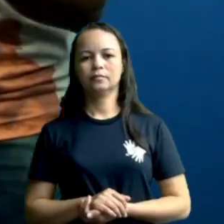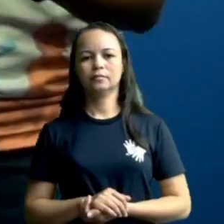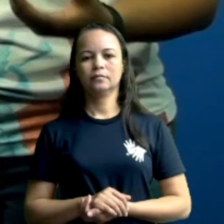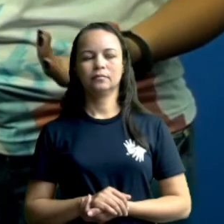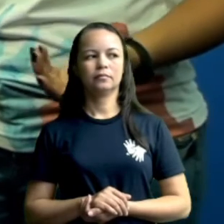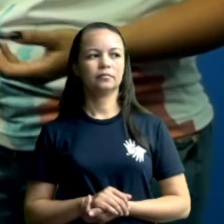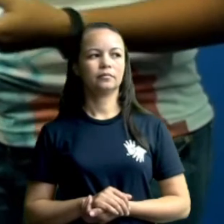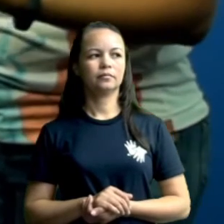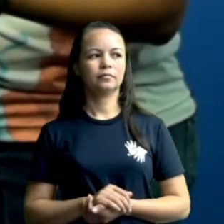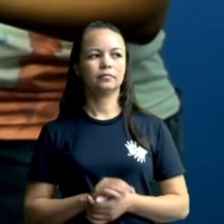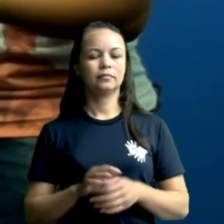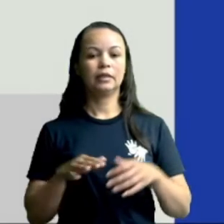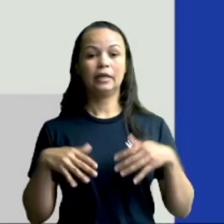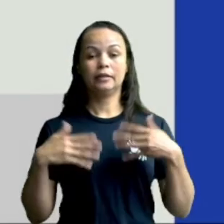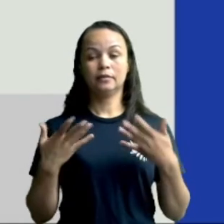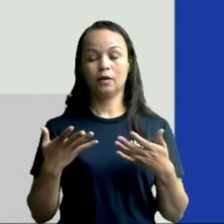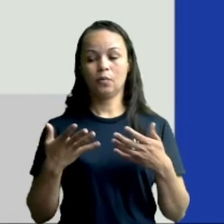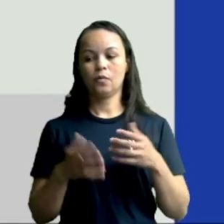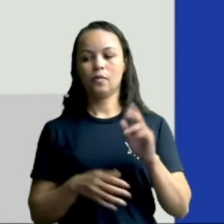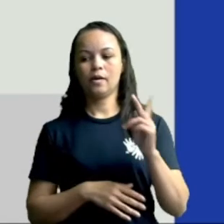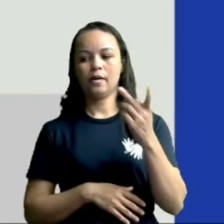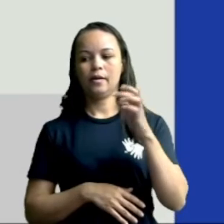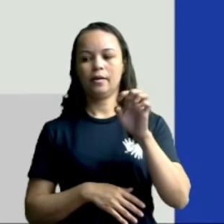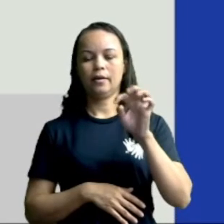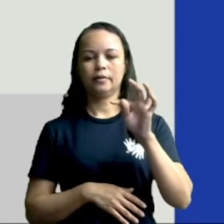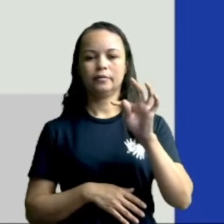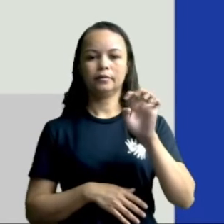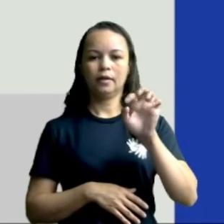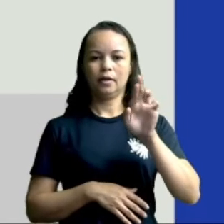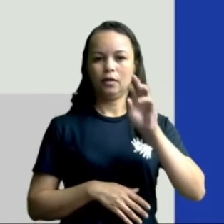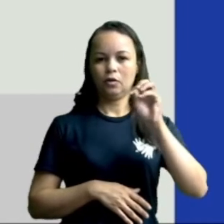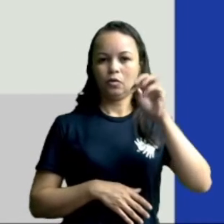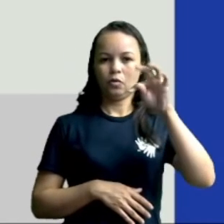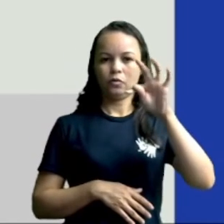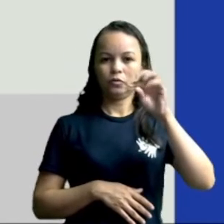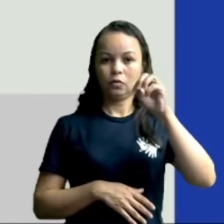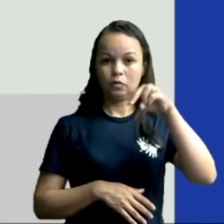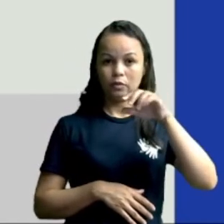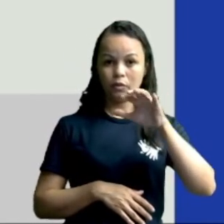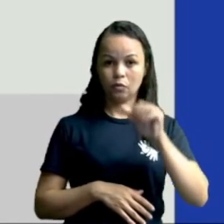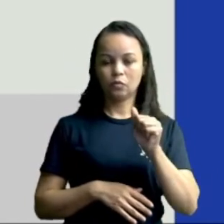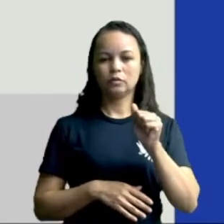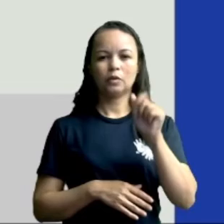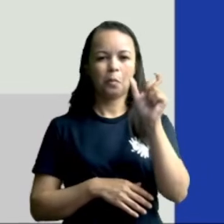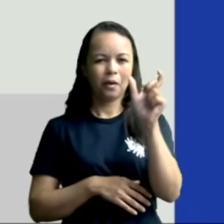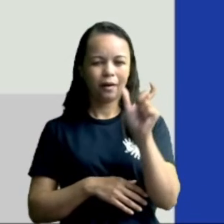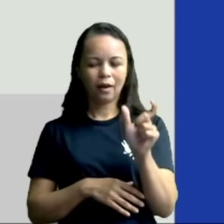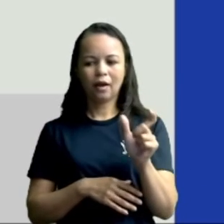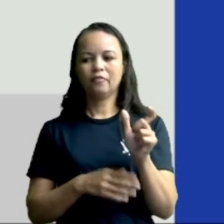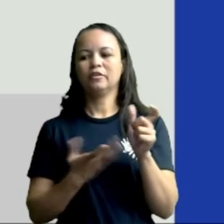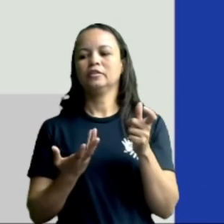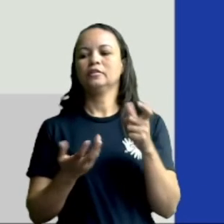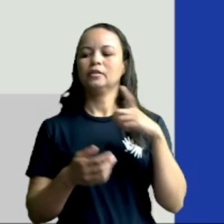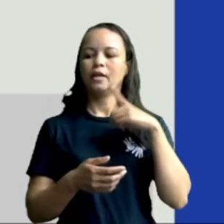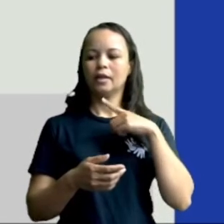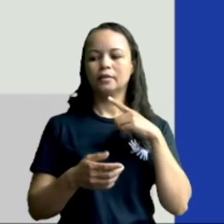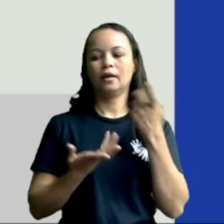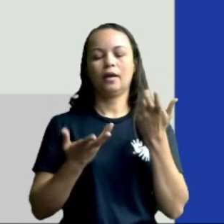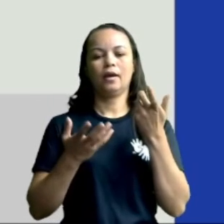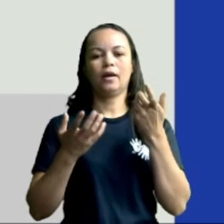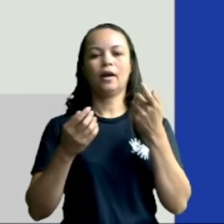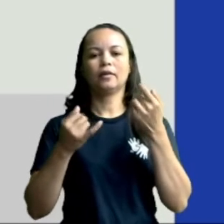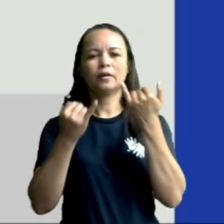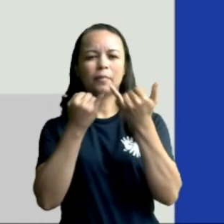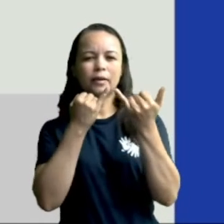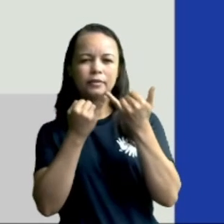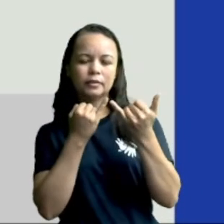Então, heterotônicos são palavras que possuem a mesma grafia do português ou semelhante, mas que